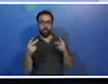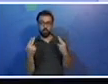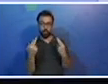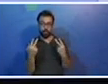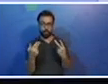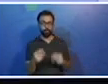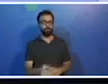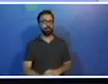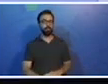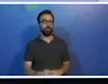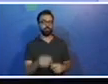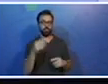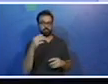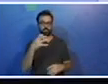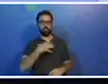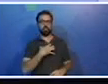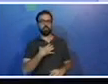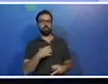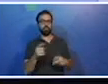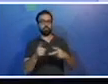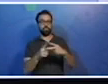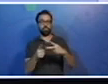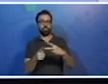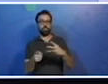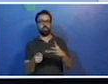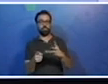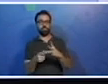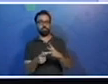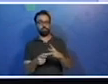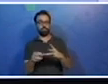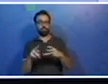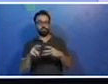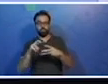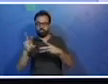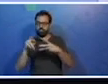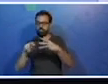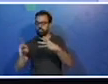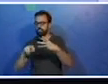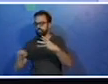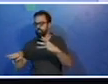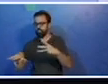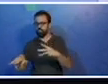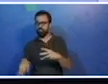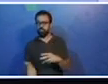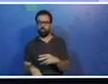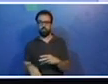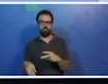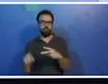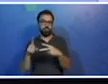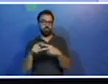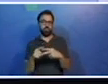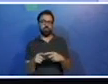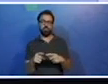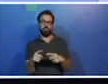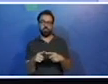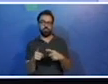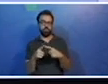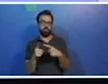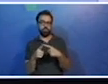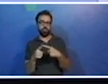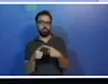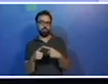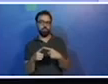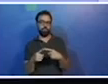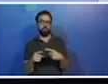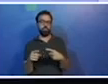mesma frase nos 3 modos. Para que fique claro como é que é a função de cada um. Percebeu que do afirmativo para o negativo, eu só acrescentei a